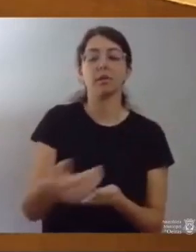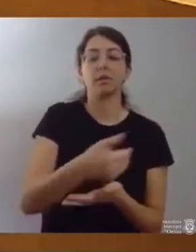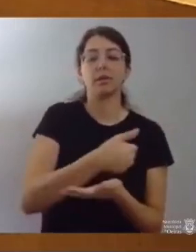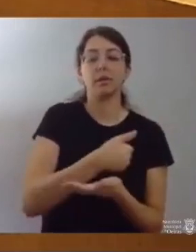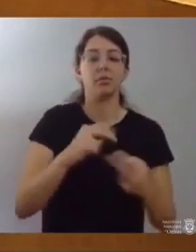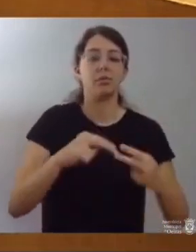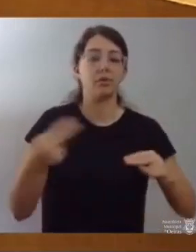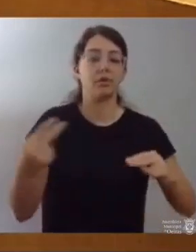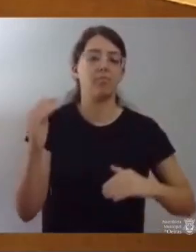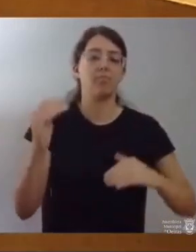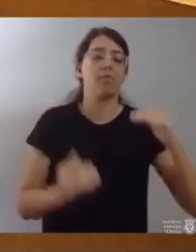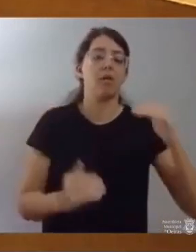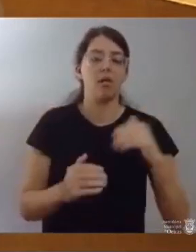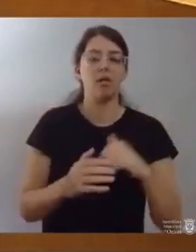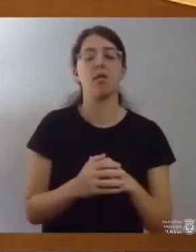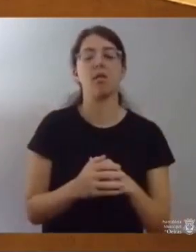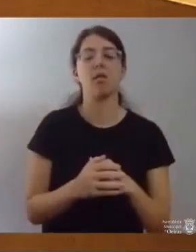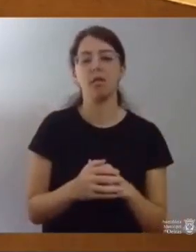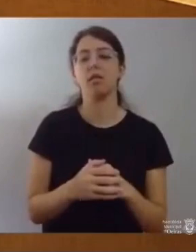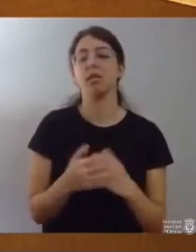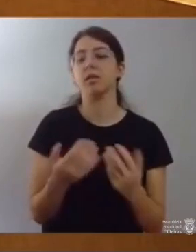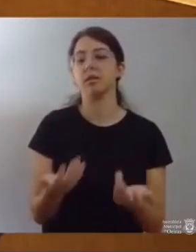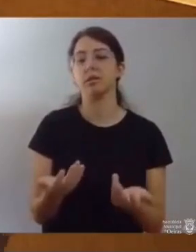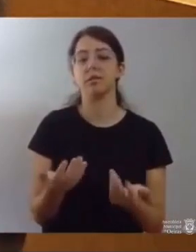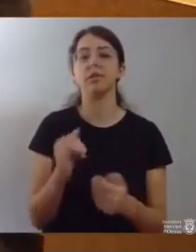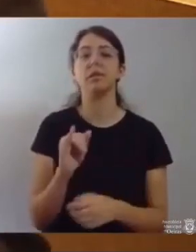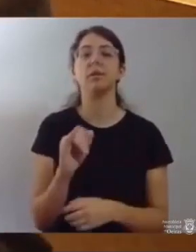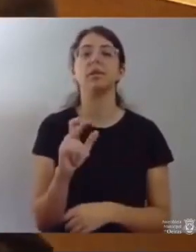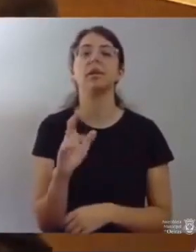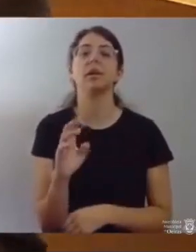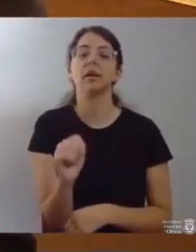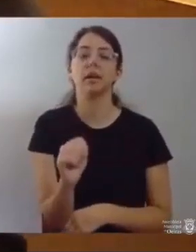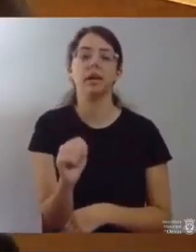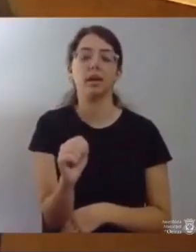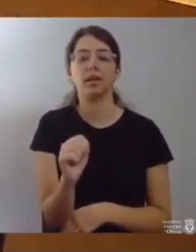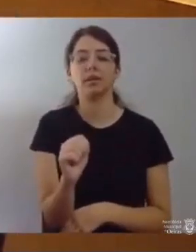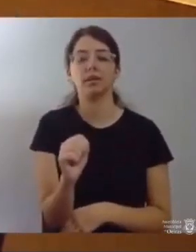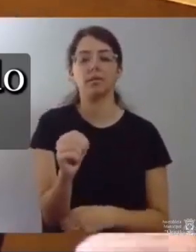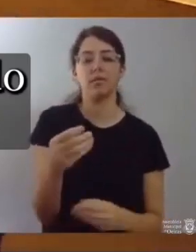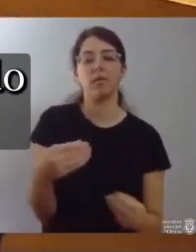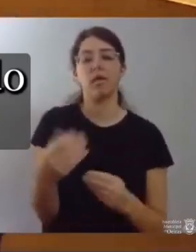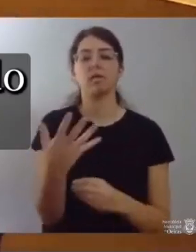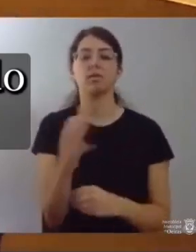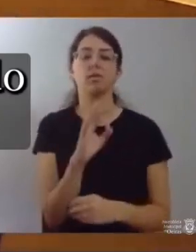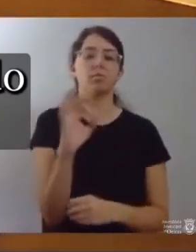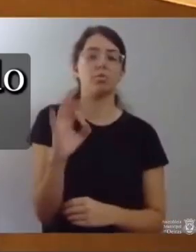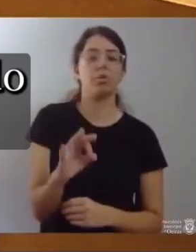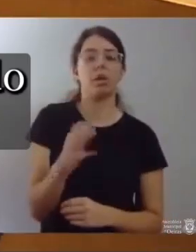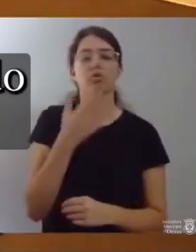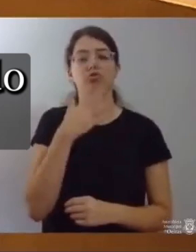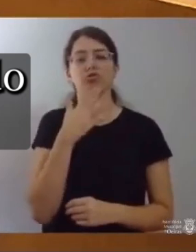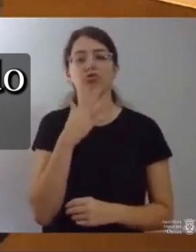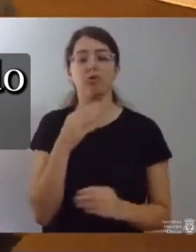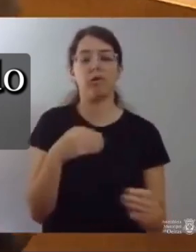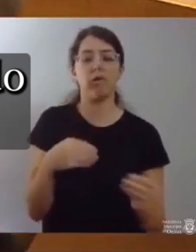na história do IRS com esta margem de 5% para